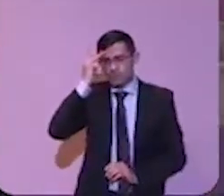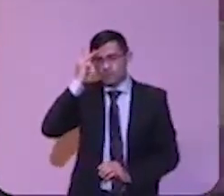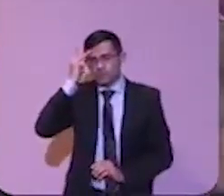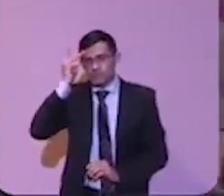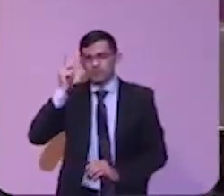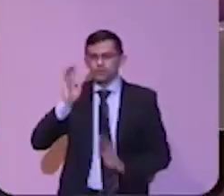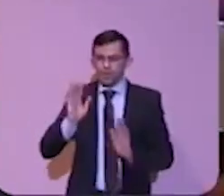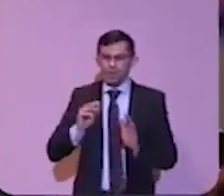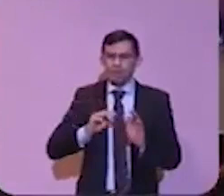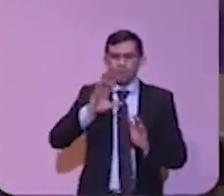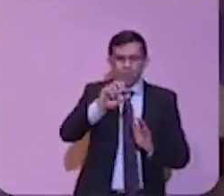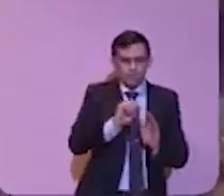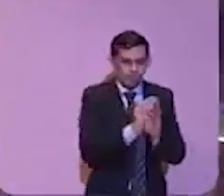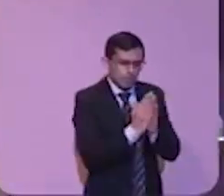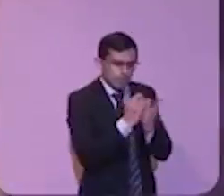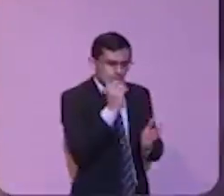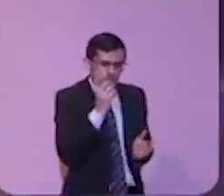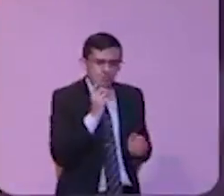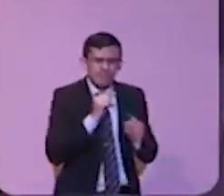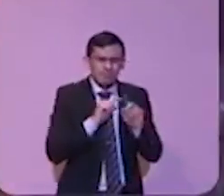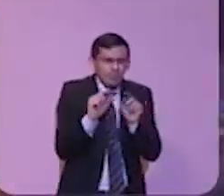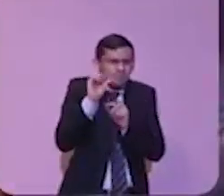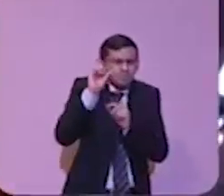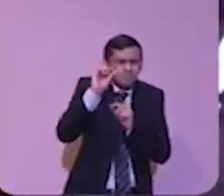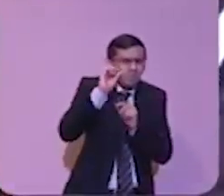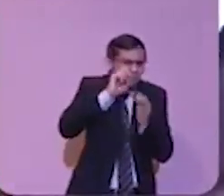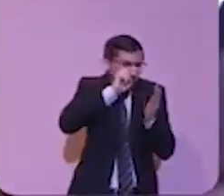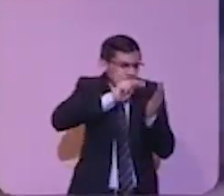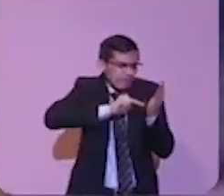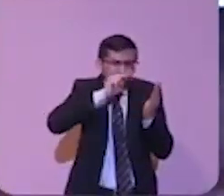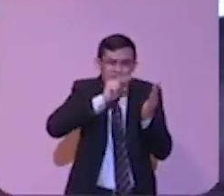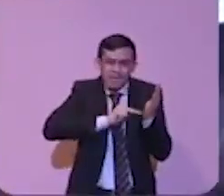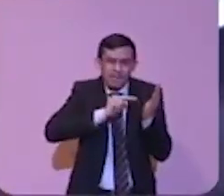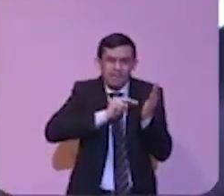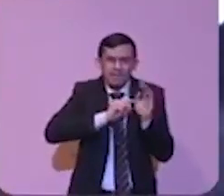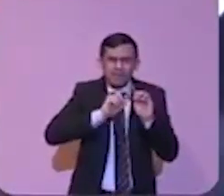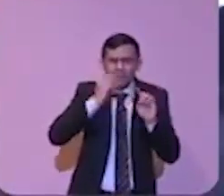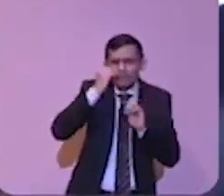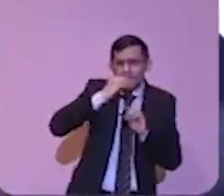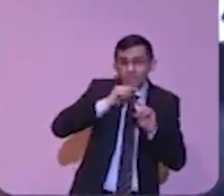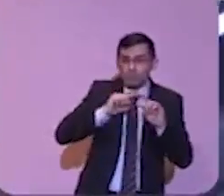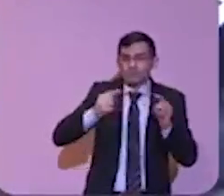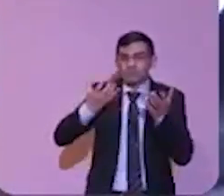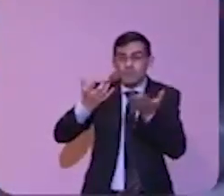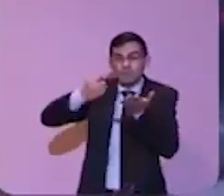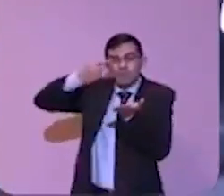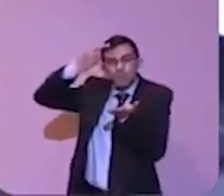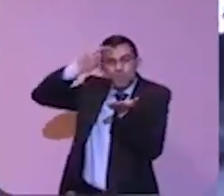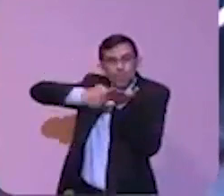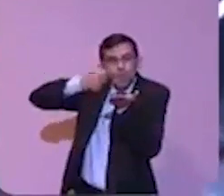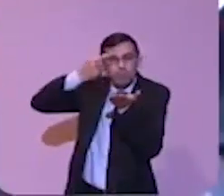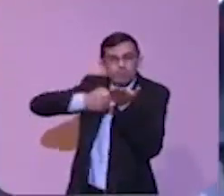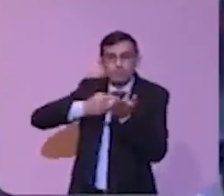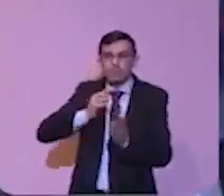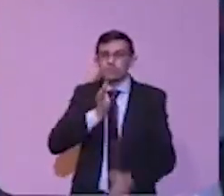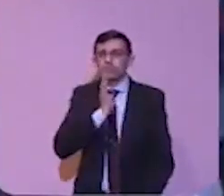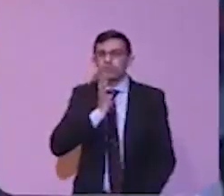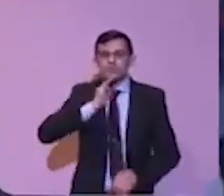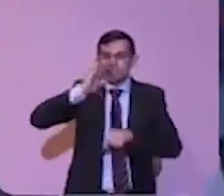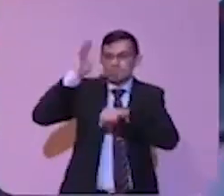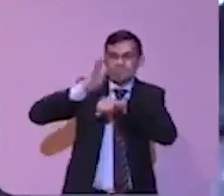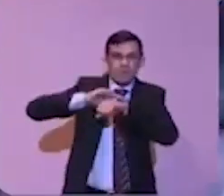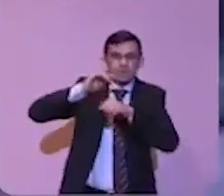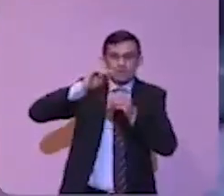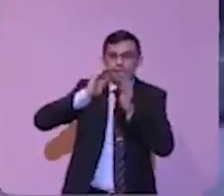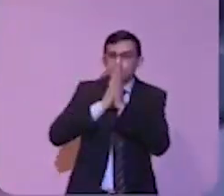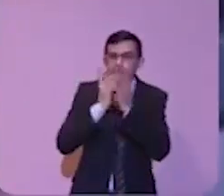na Bíblia, mas pegou pouquíssimas vezes, e quer assumir um compromisso de conhecer a